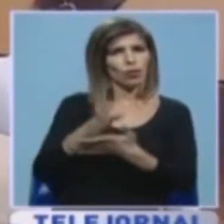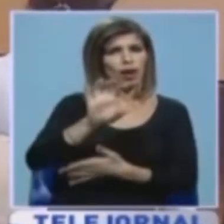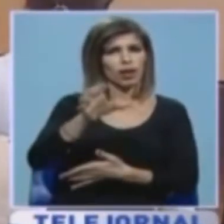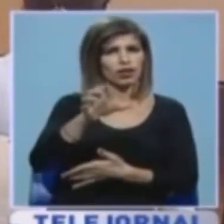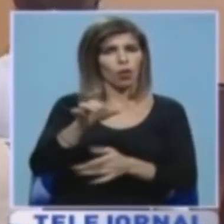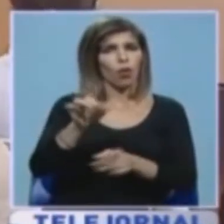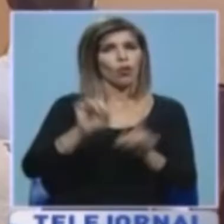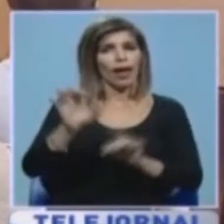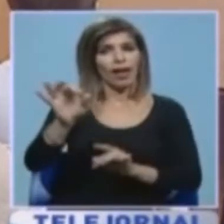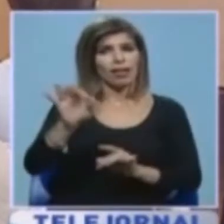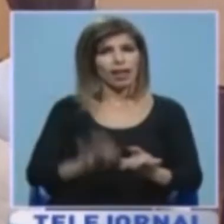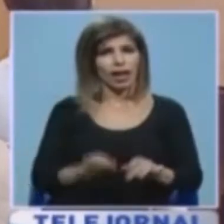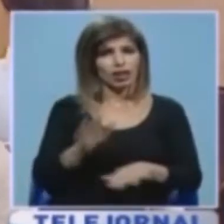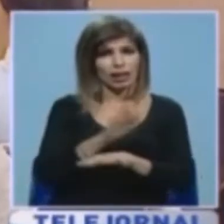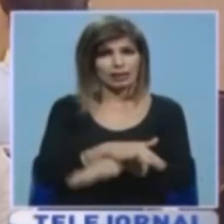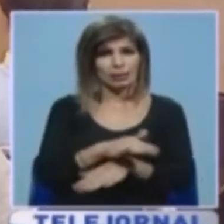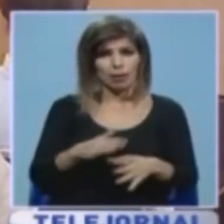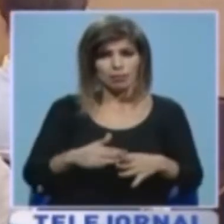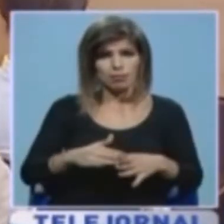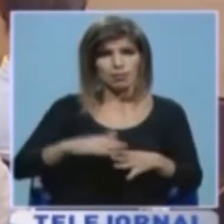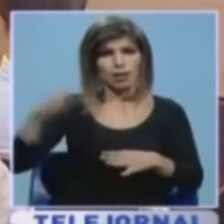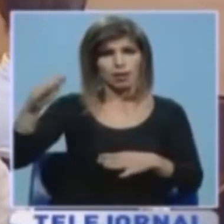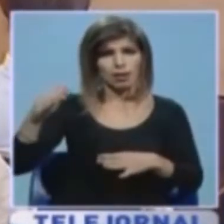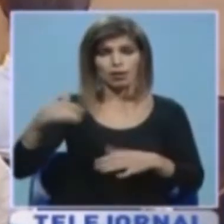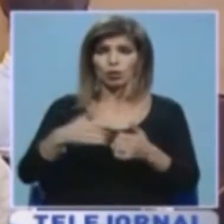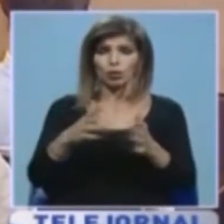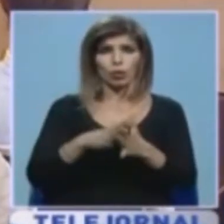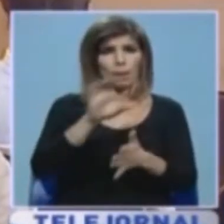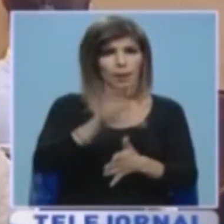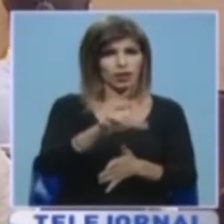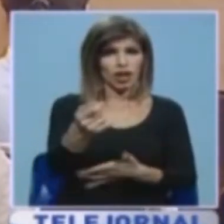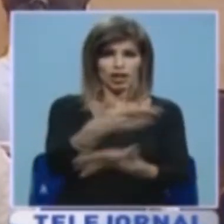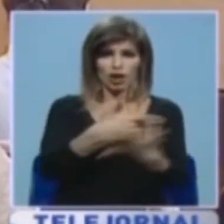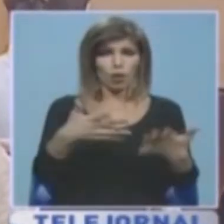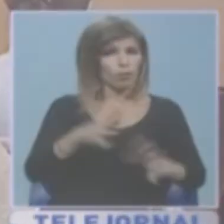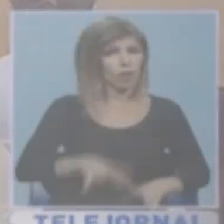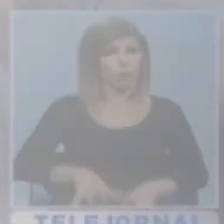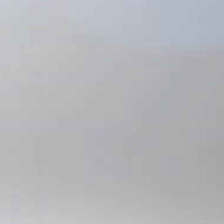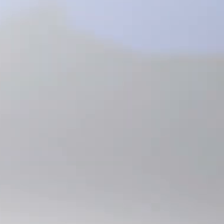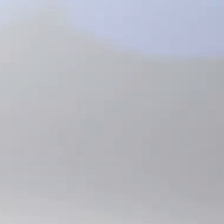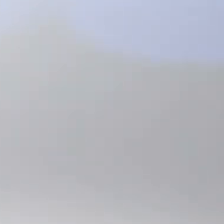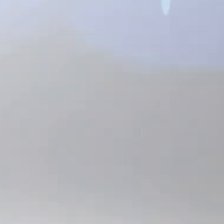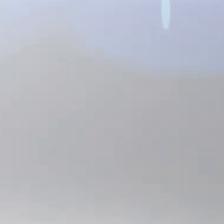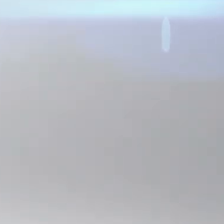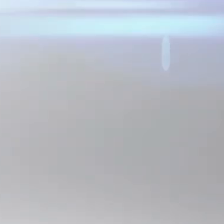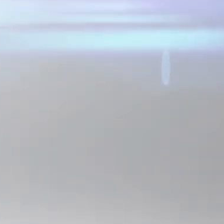com a taxa mais elevada de desemprego e aquela onde a economia menos cresce.